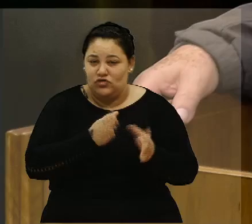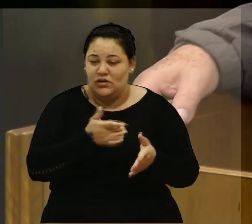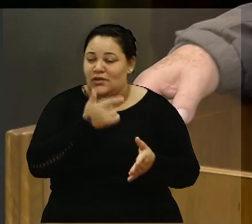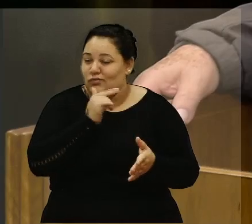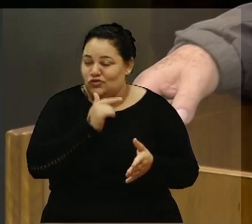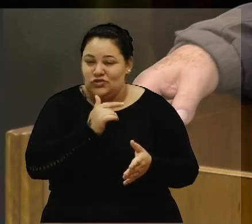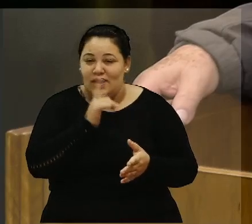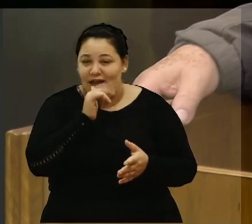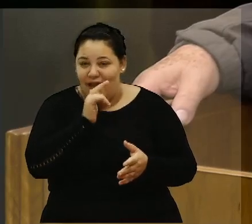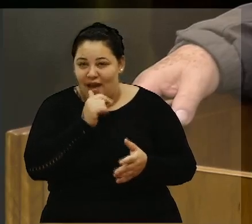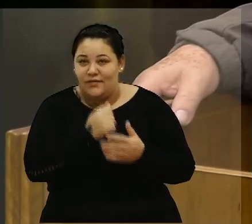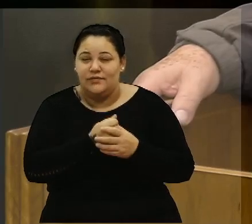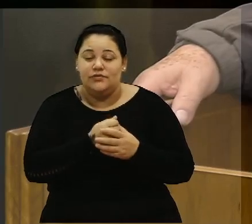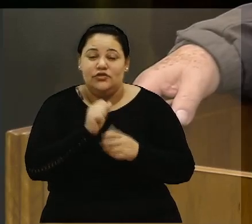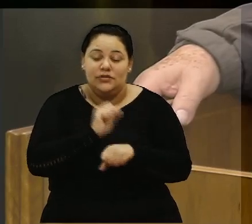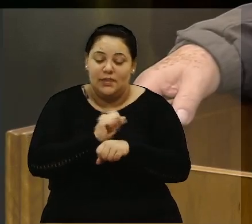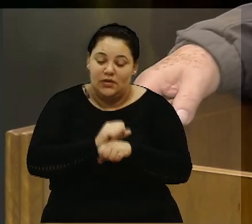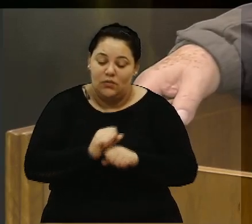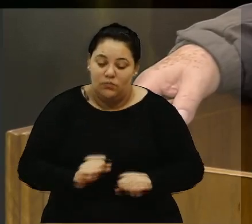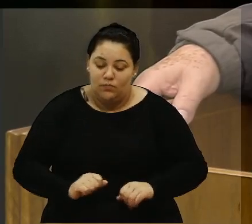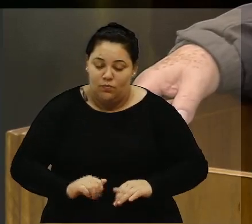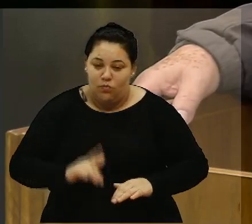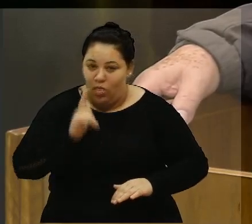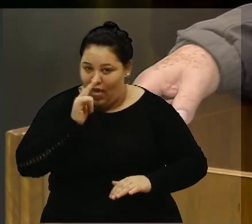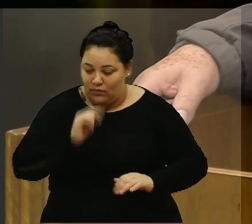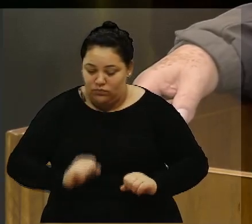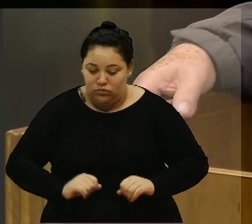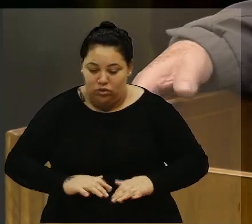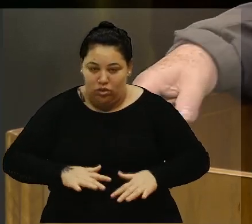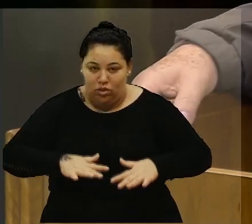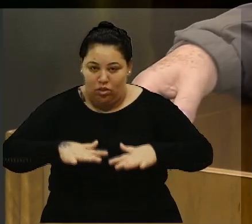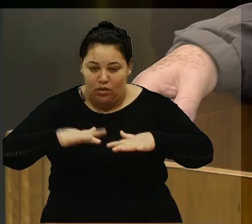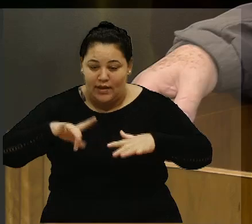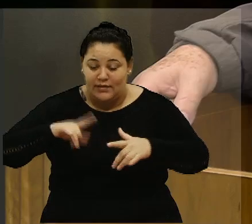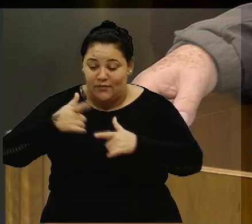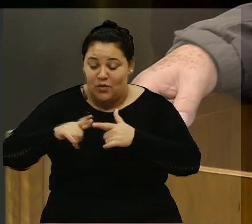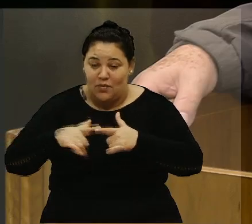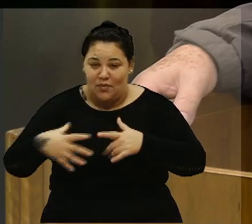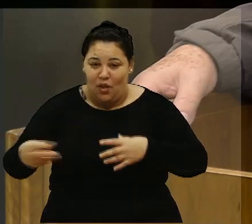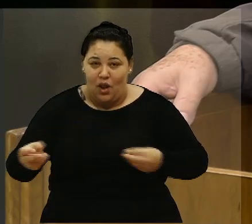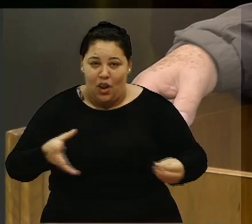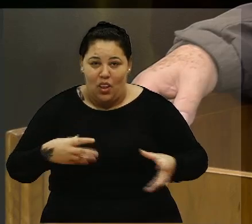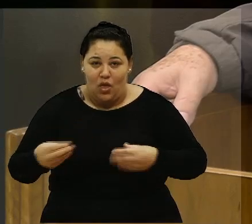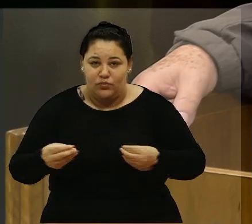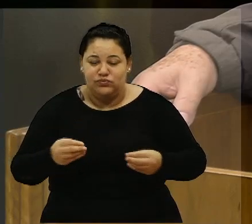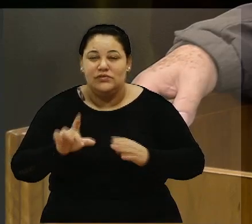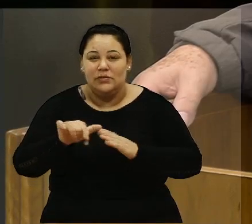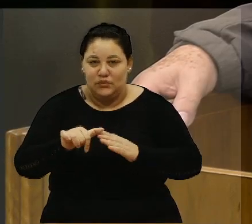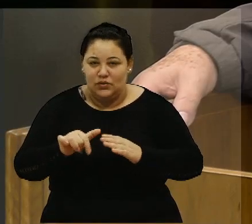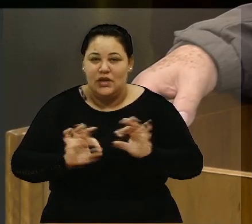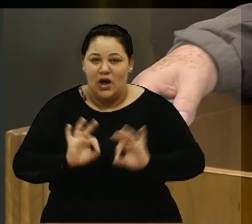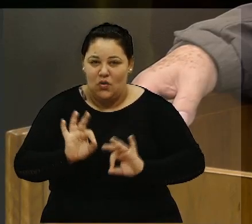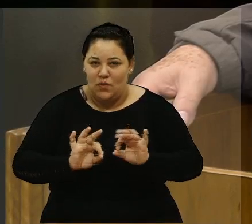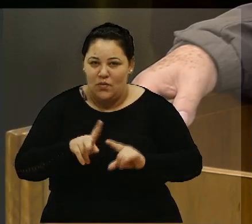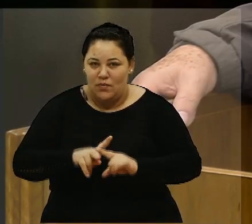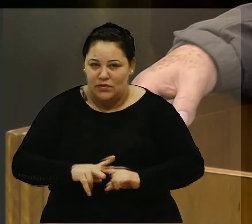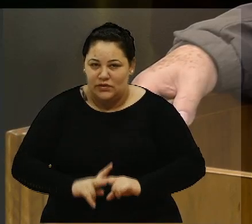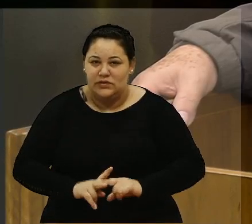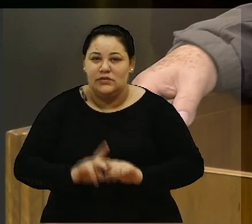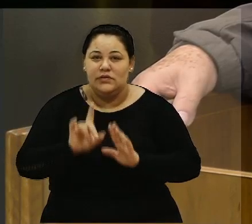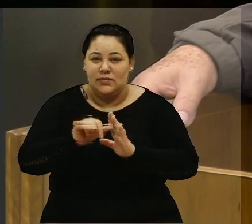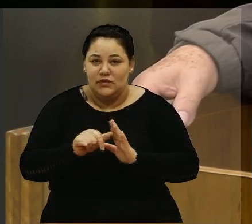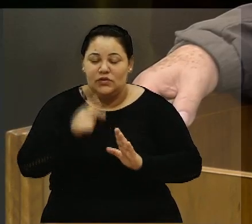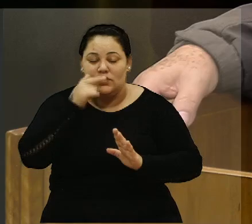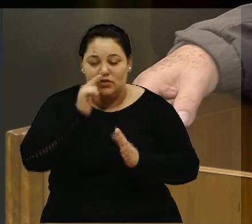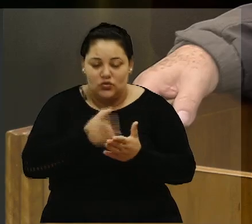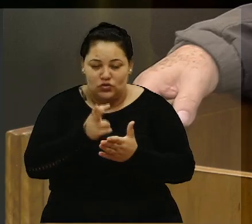encher, aí deu problemas, tá? Deu problemas de vazamento que foram corrigidos. Depois continuamos na estação de tratamento do Morro Alegre,